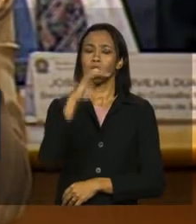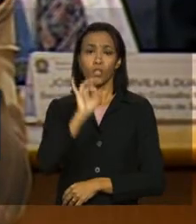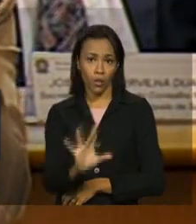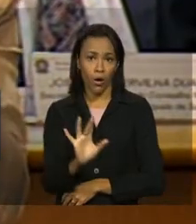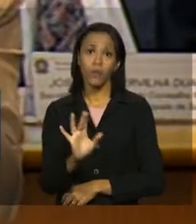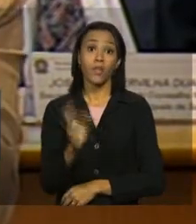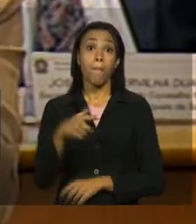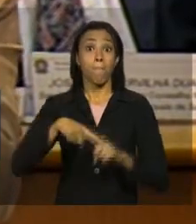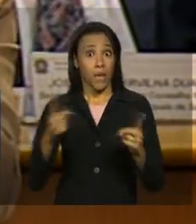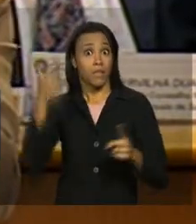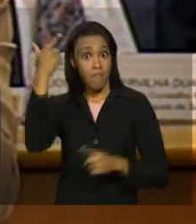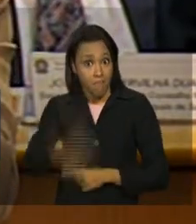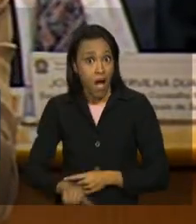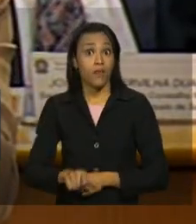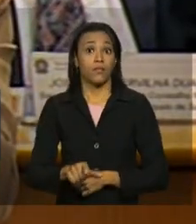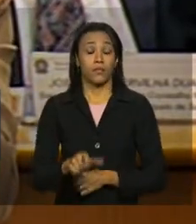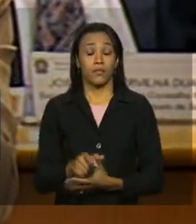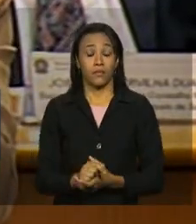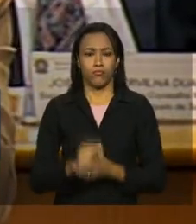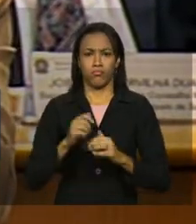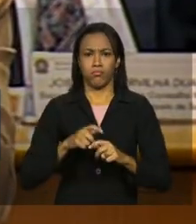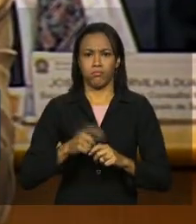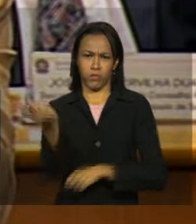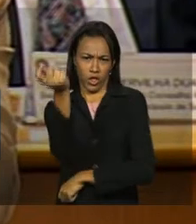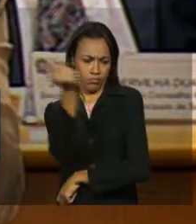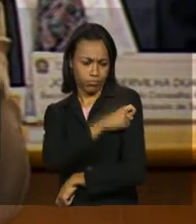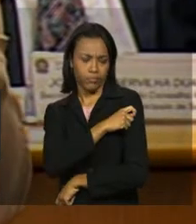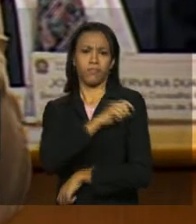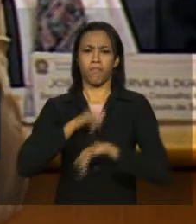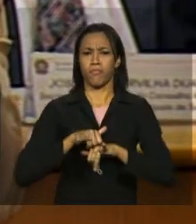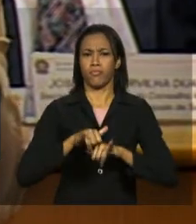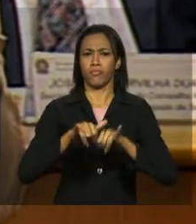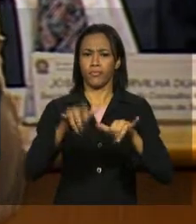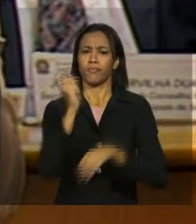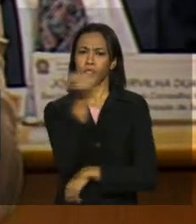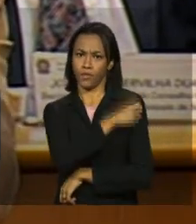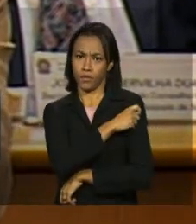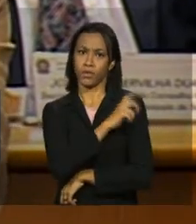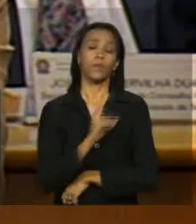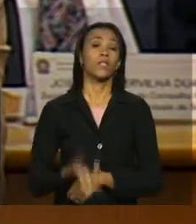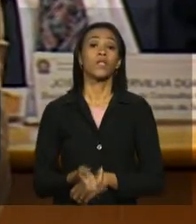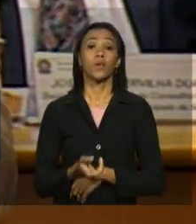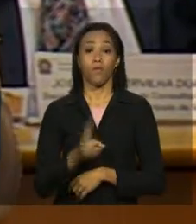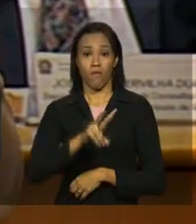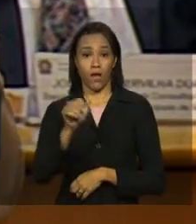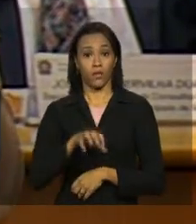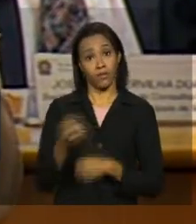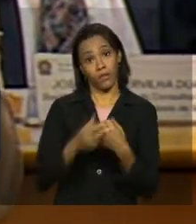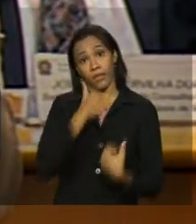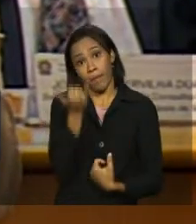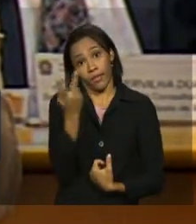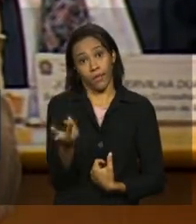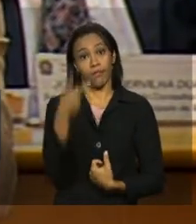será uma grande vacinação com doença com vacinas injetáveis bom então os povos do volantes